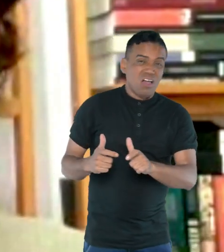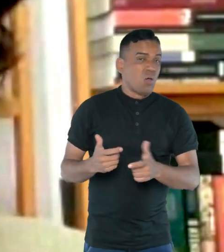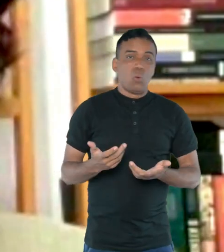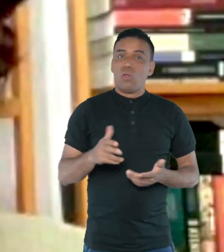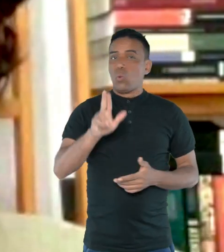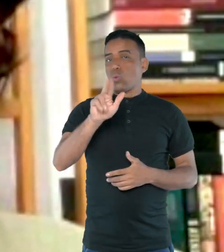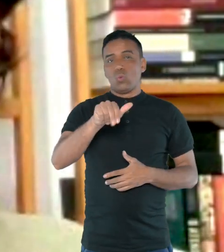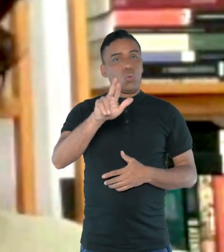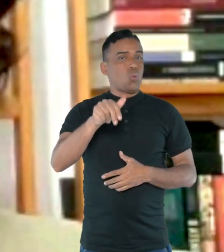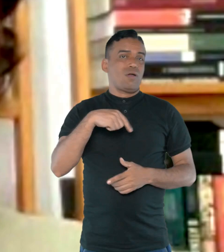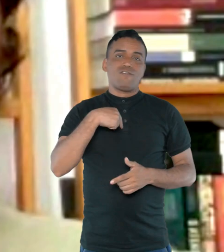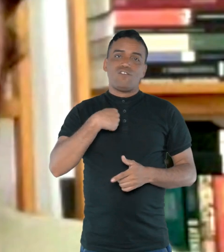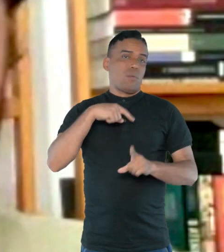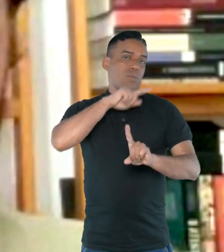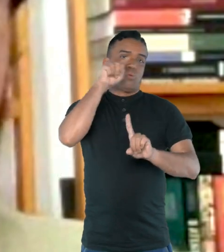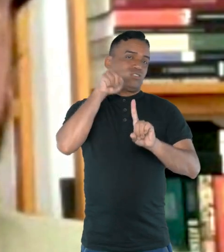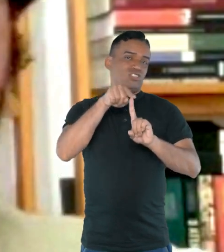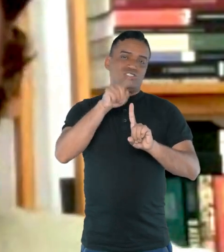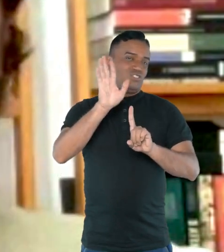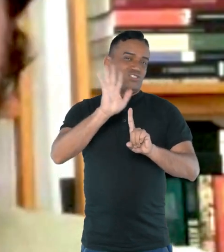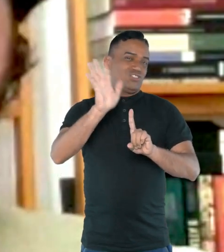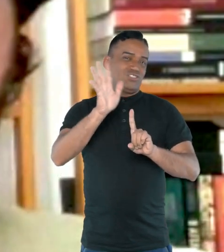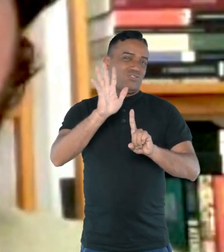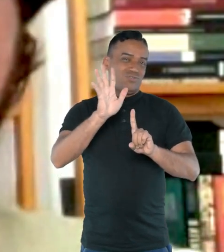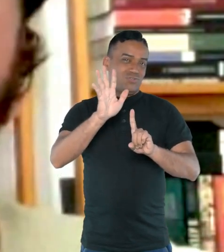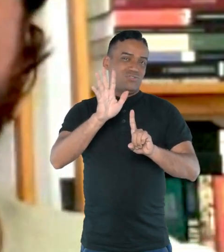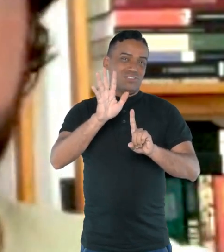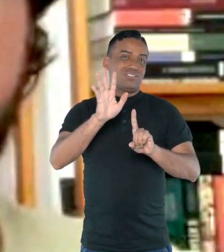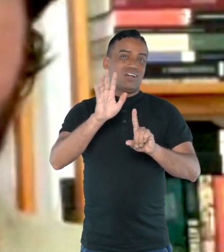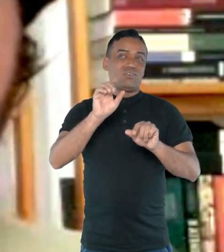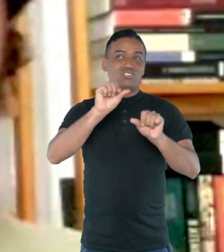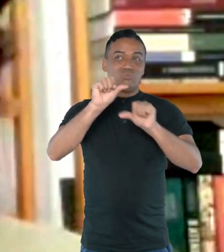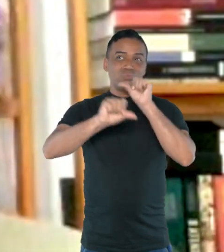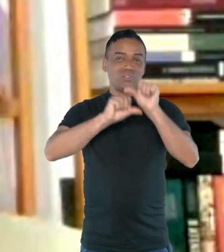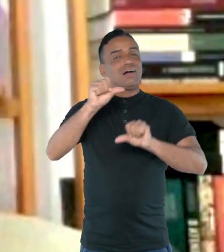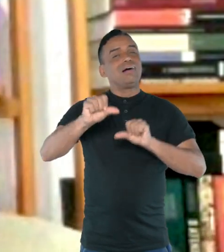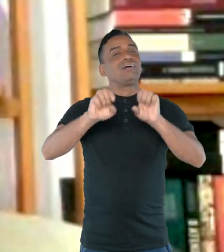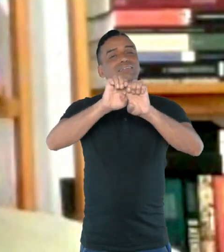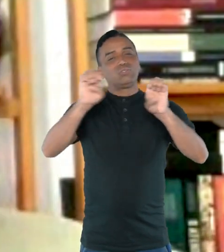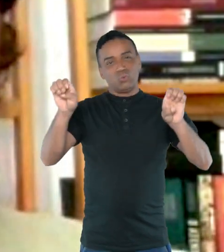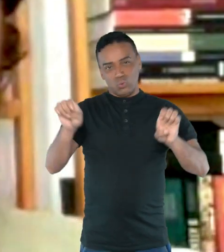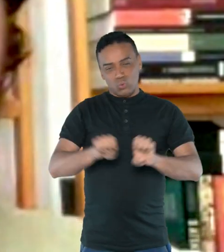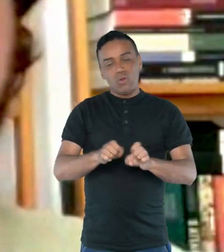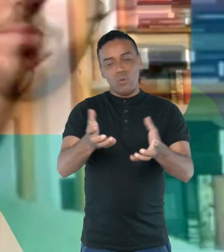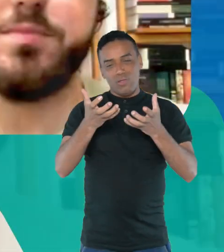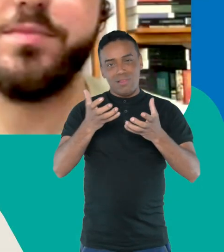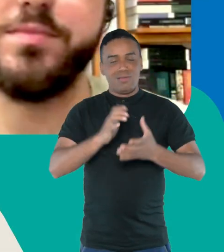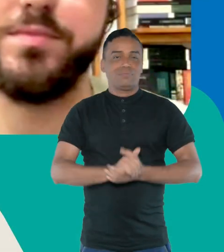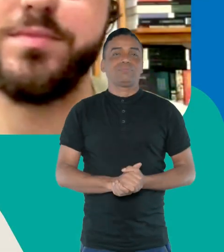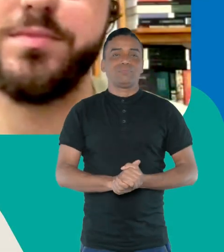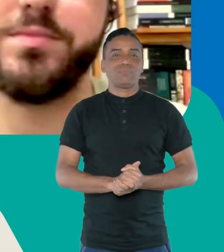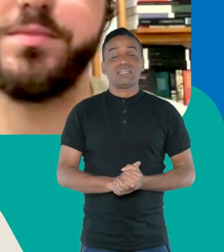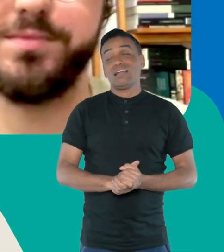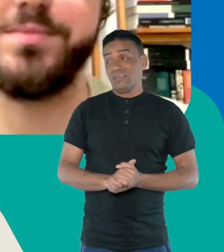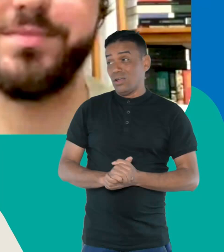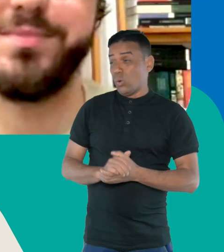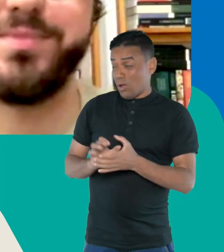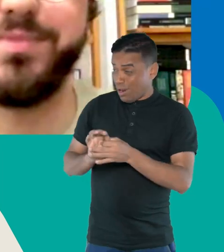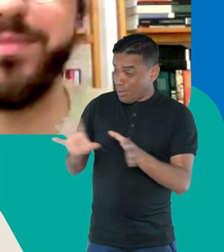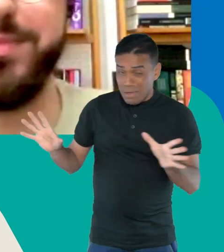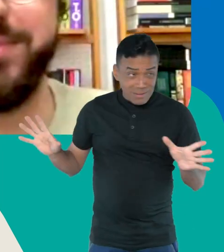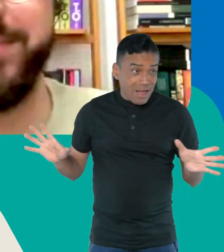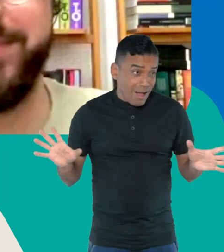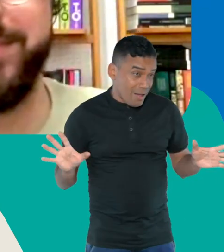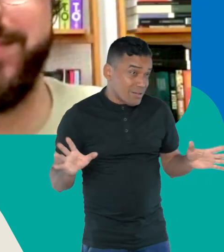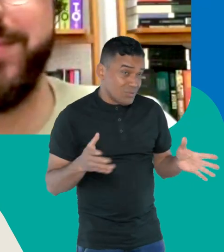quis isso. Desde o início, eu sempre quis que fosse algo mais disruptivo, diferente. Queria tomar liberdade aqui, se me permite,